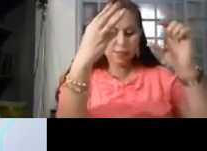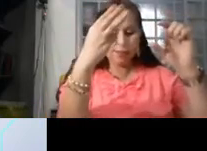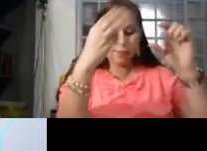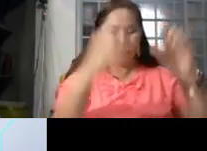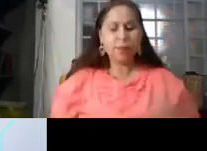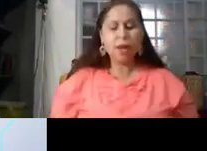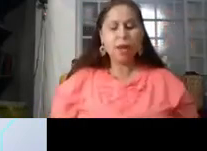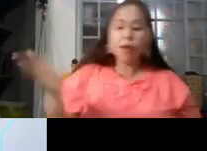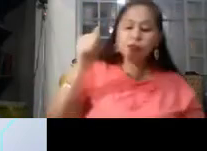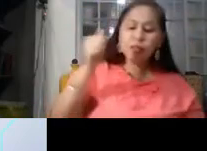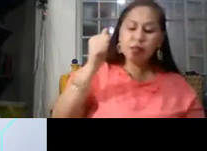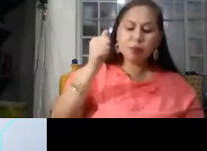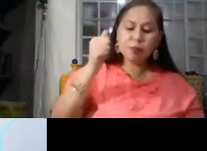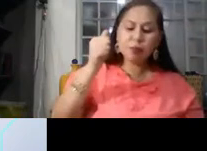3.